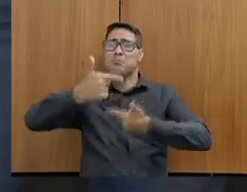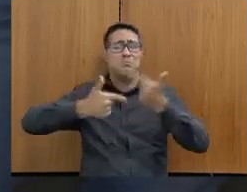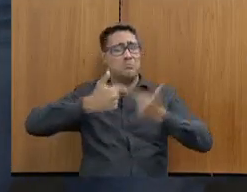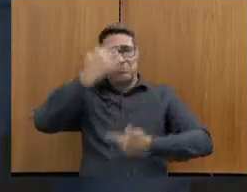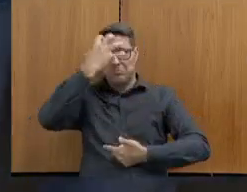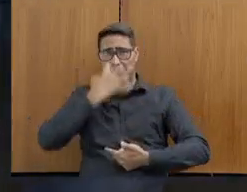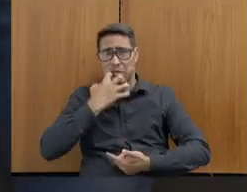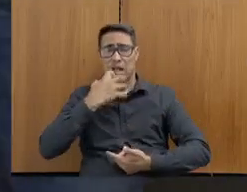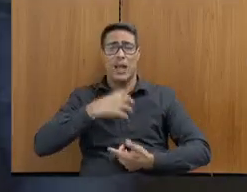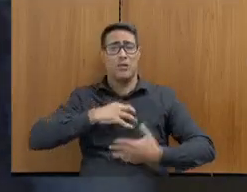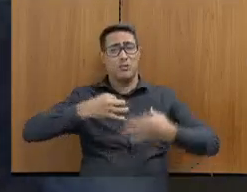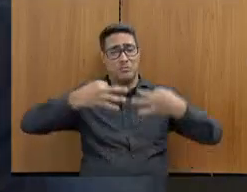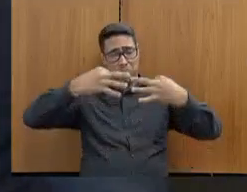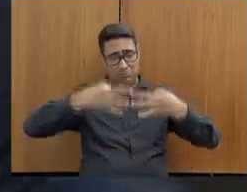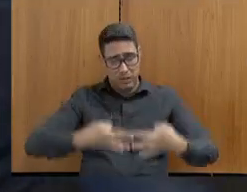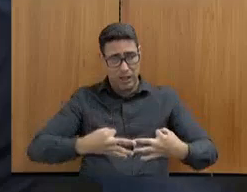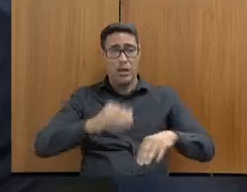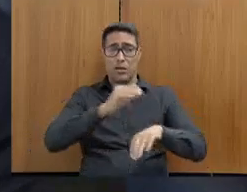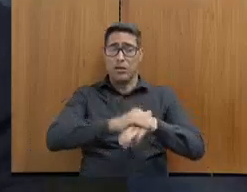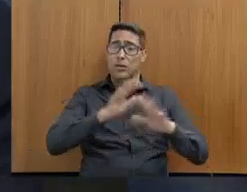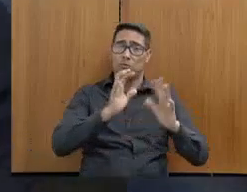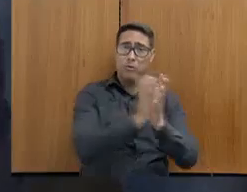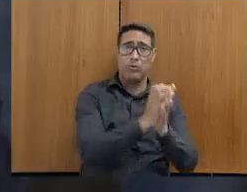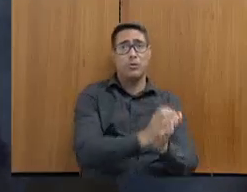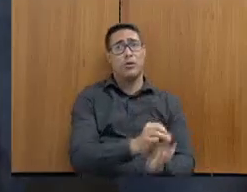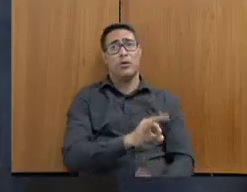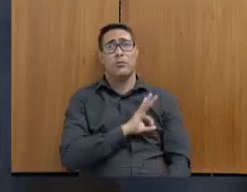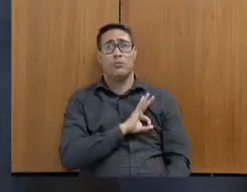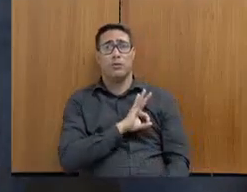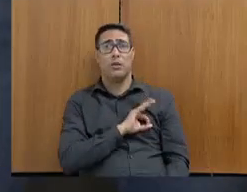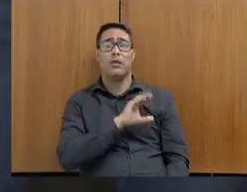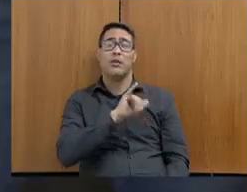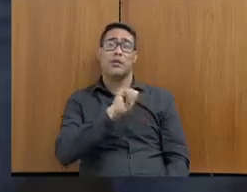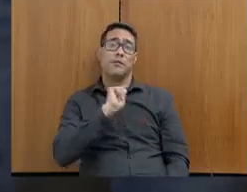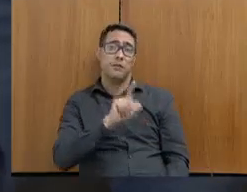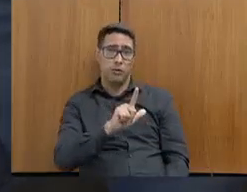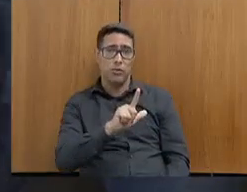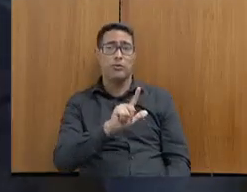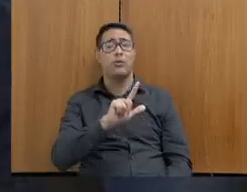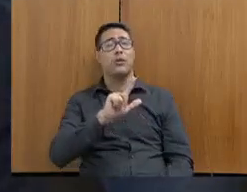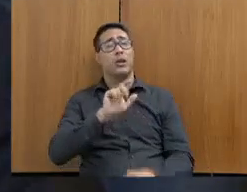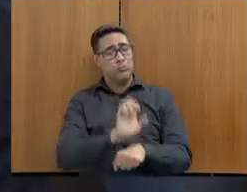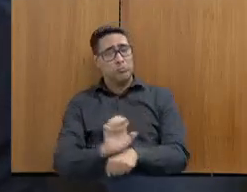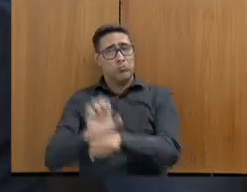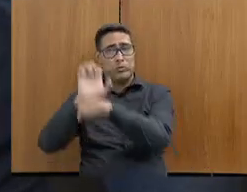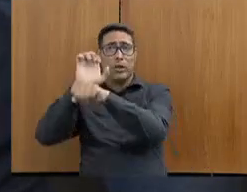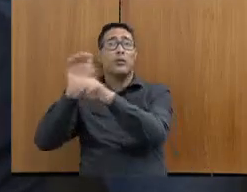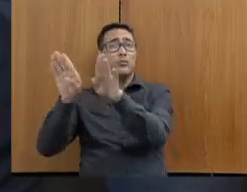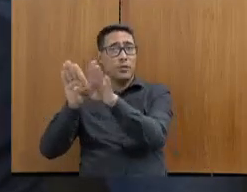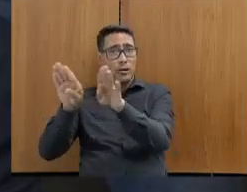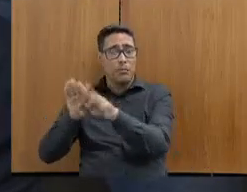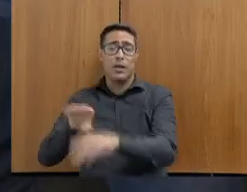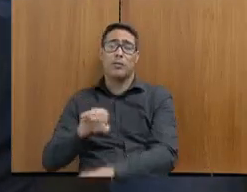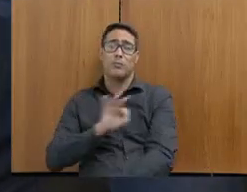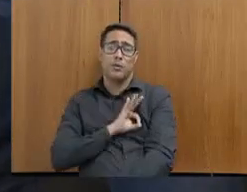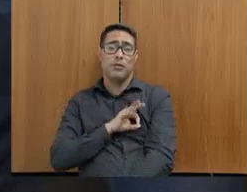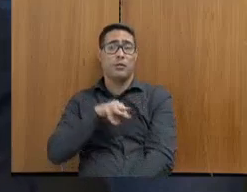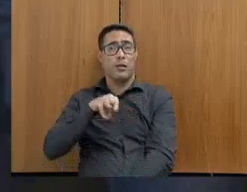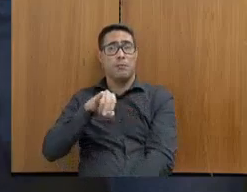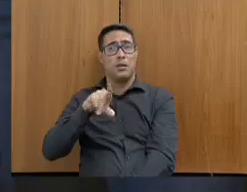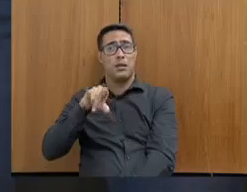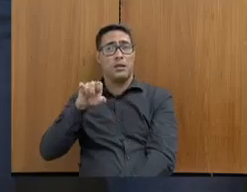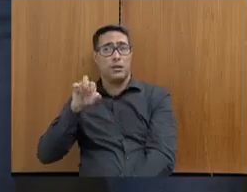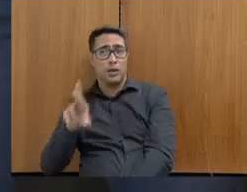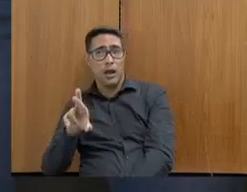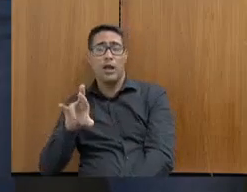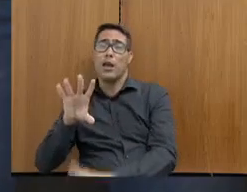da nossa Polícia Civil que está presente em todo o estado e da nossa Polícia Militar em